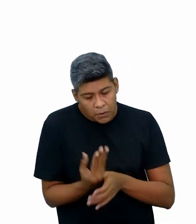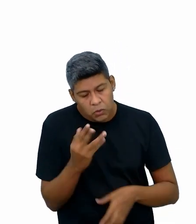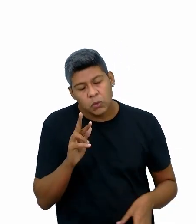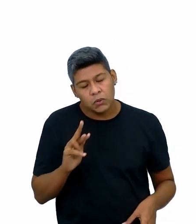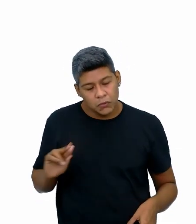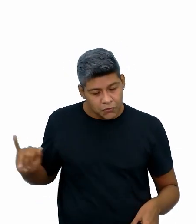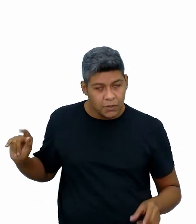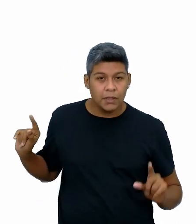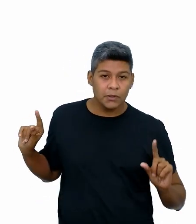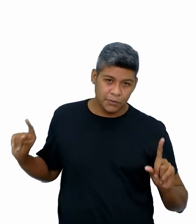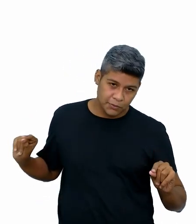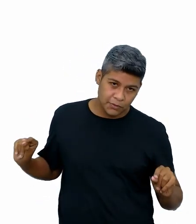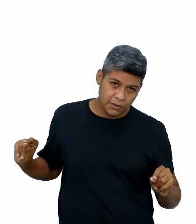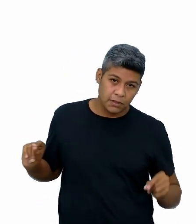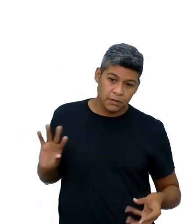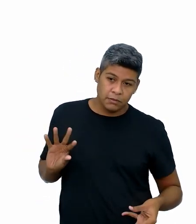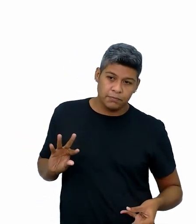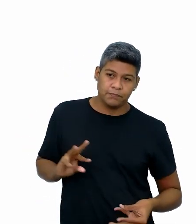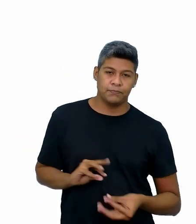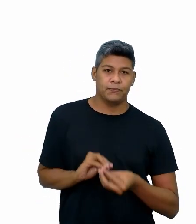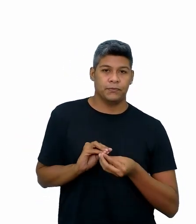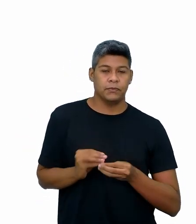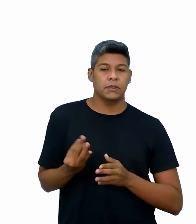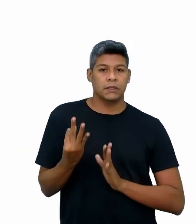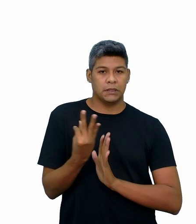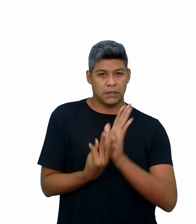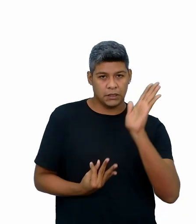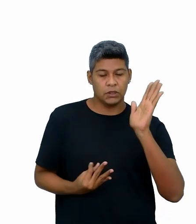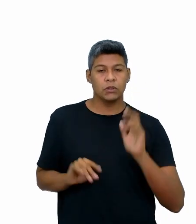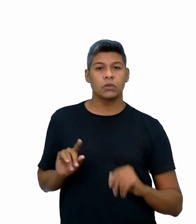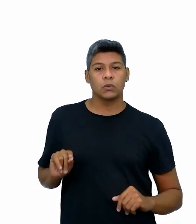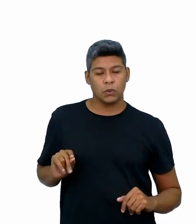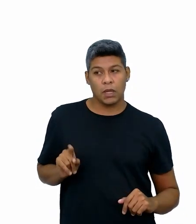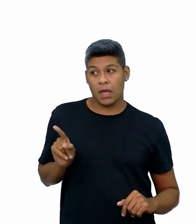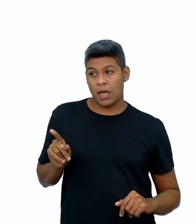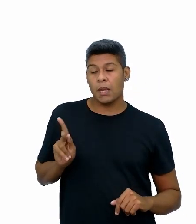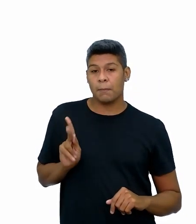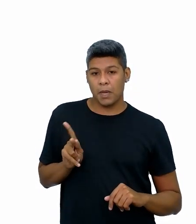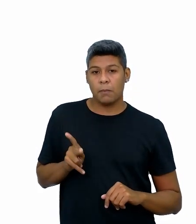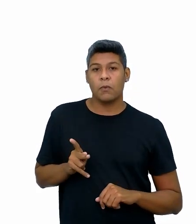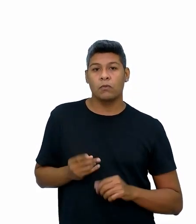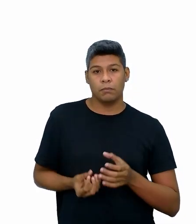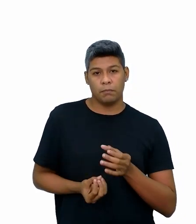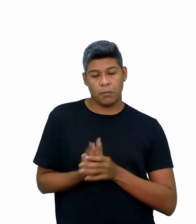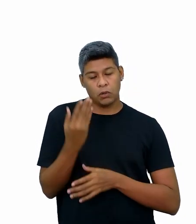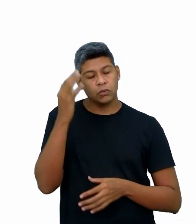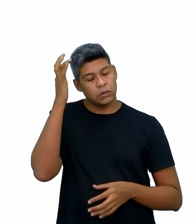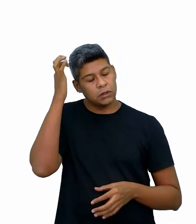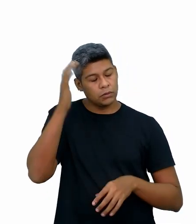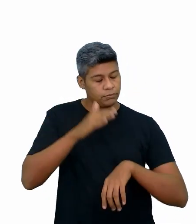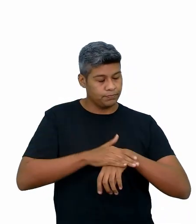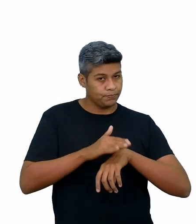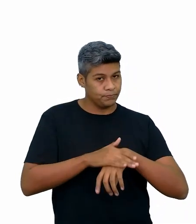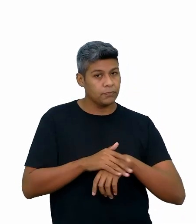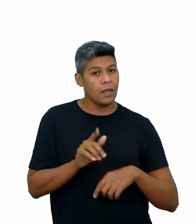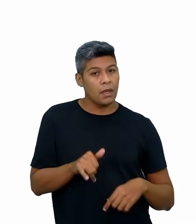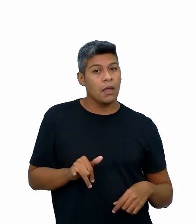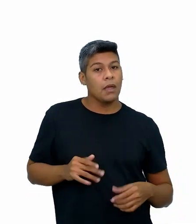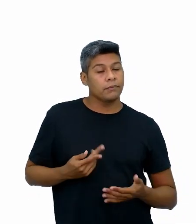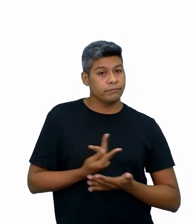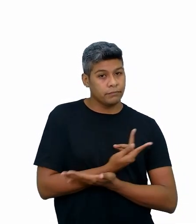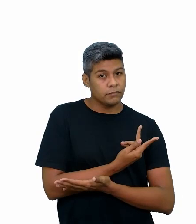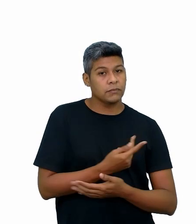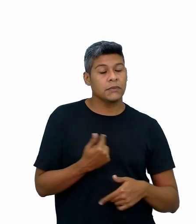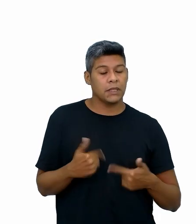vai revisar e publicar esse texto que ele mesmo produziu. Tá? Isso é importante porque é o resultado do